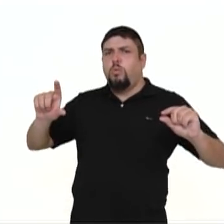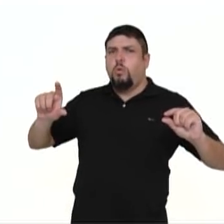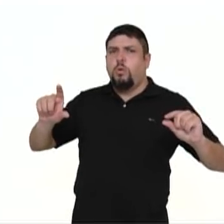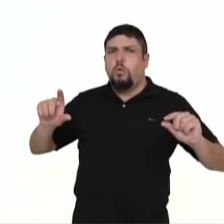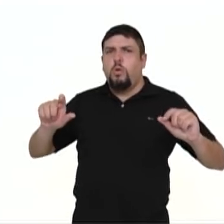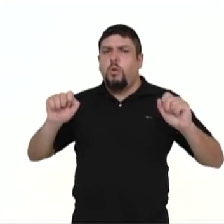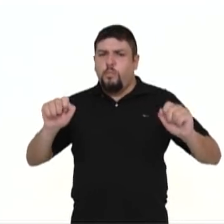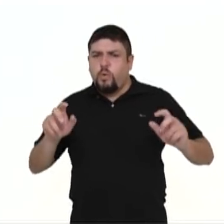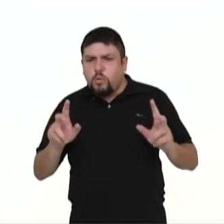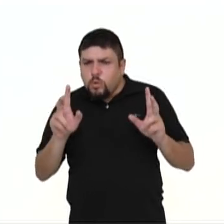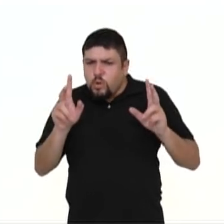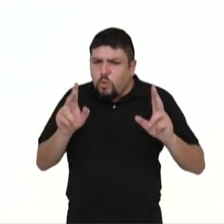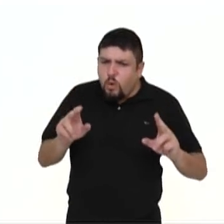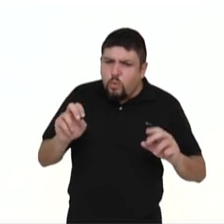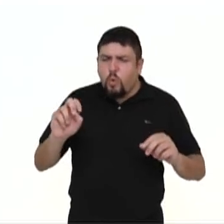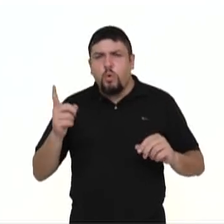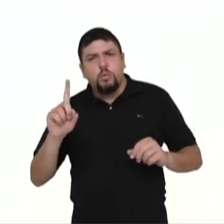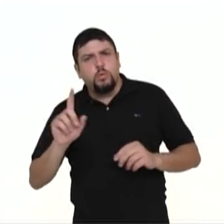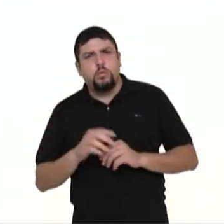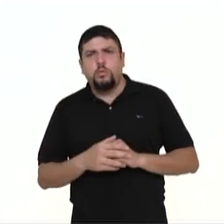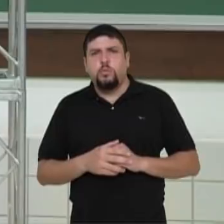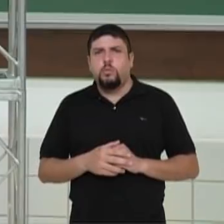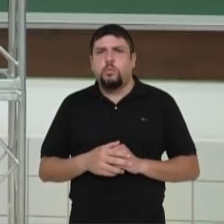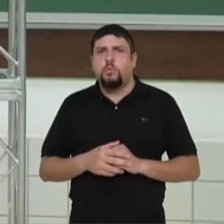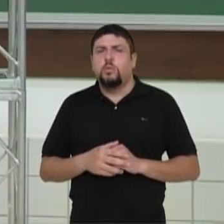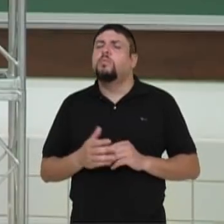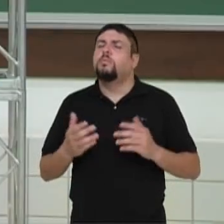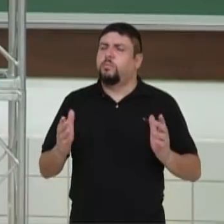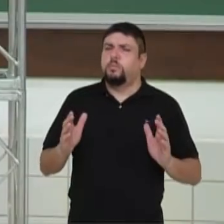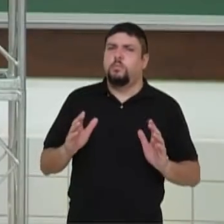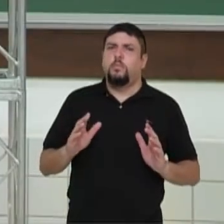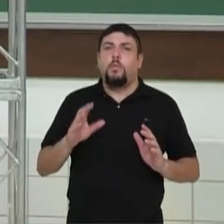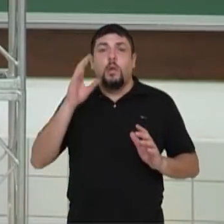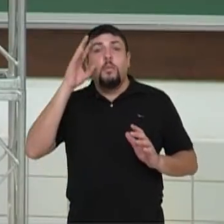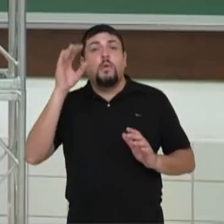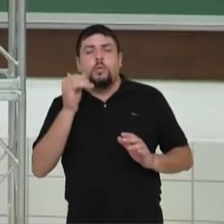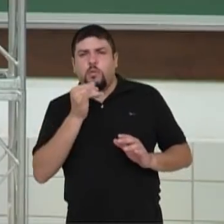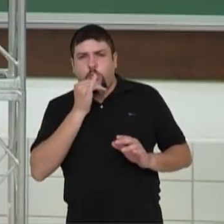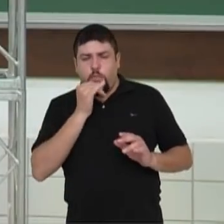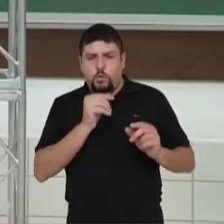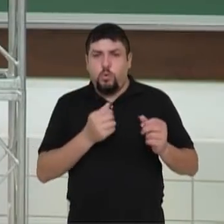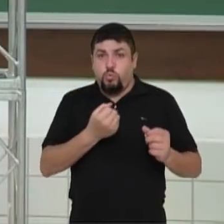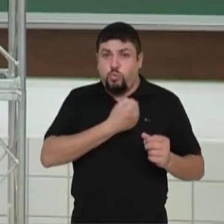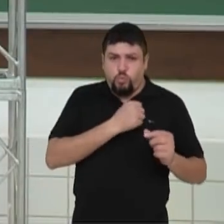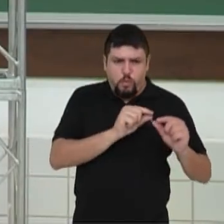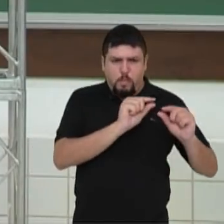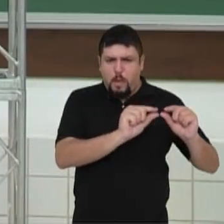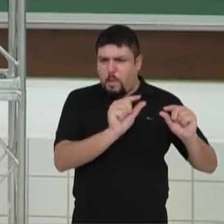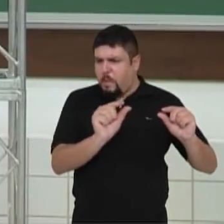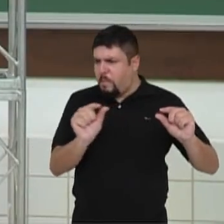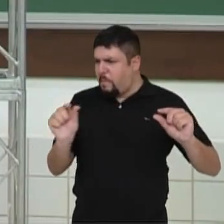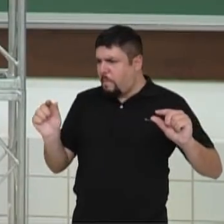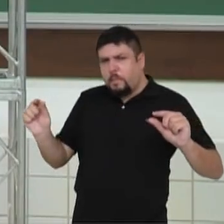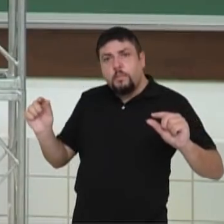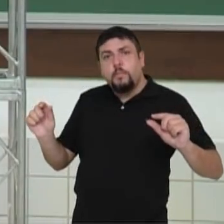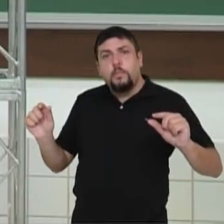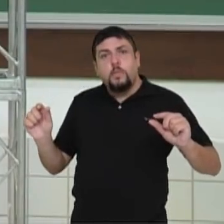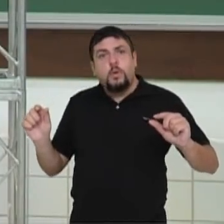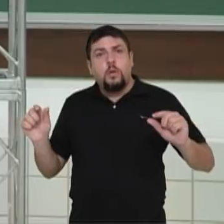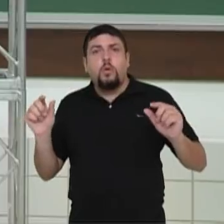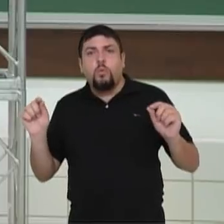um dos dados do rol. O que eu quero dizer com isso? Imagina que eu tenho uma sequência de números. A minha média vai ser um valor entre o menor e o